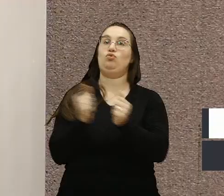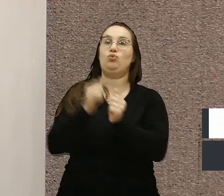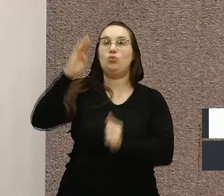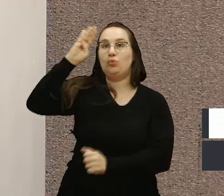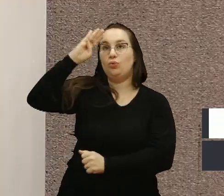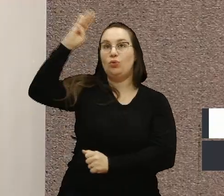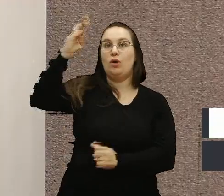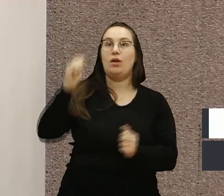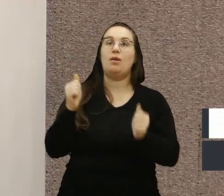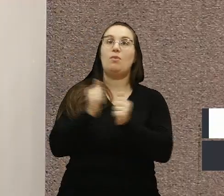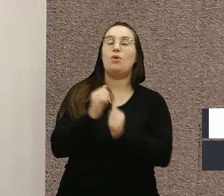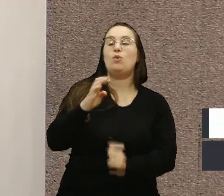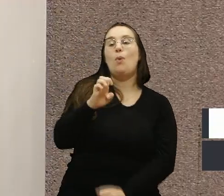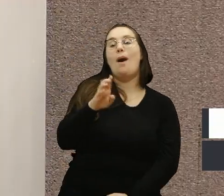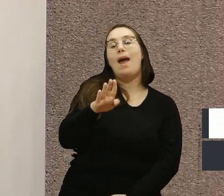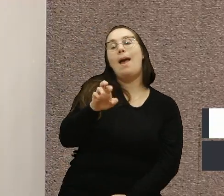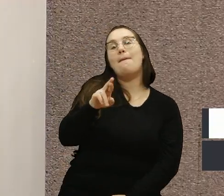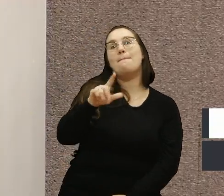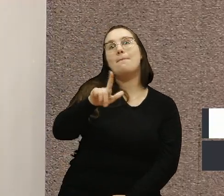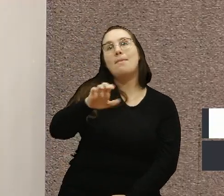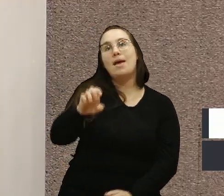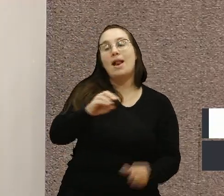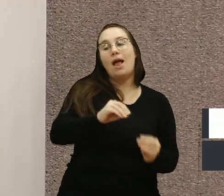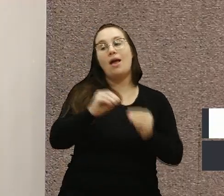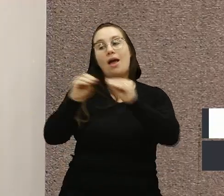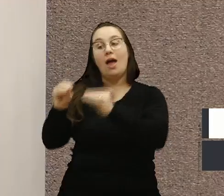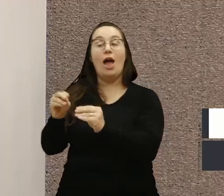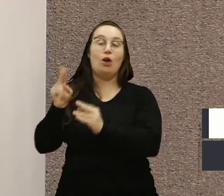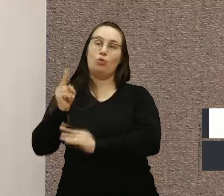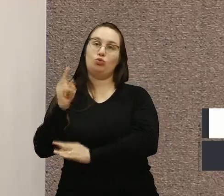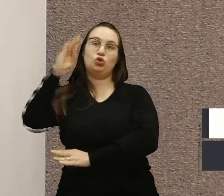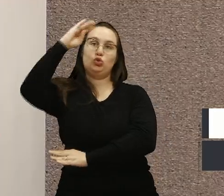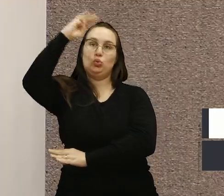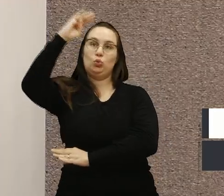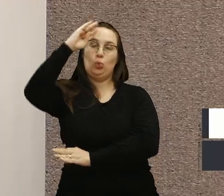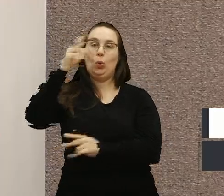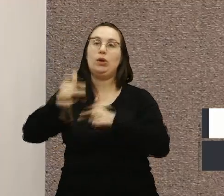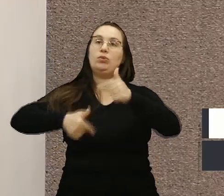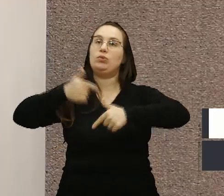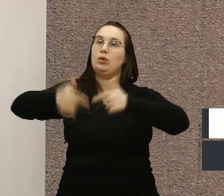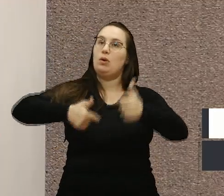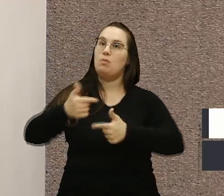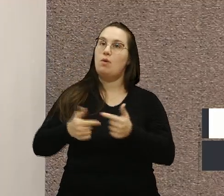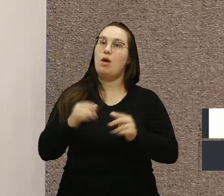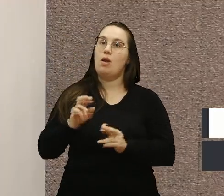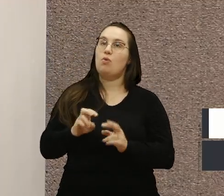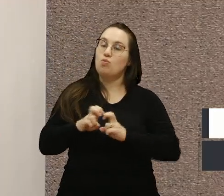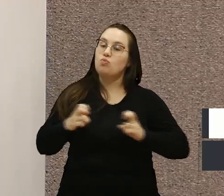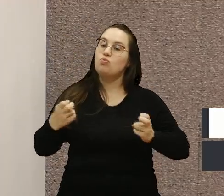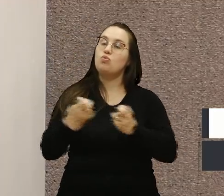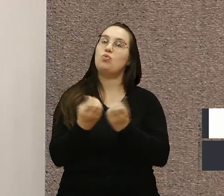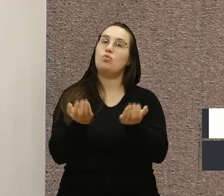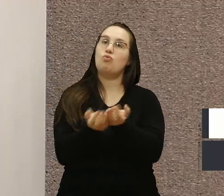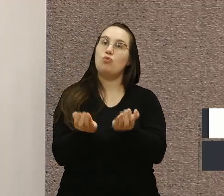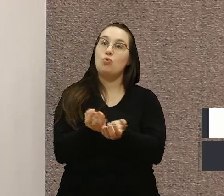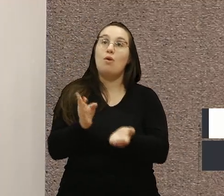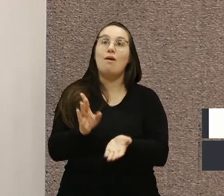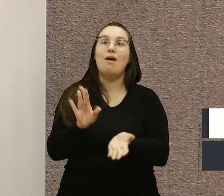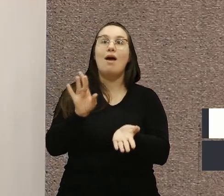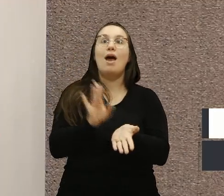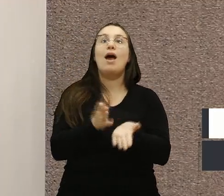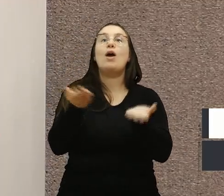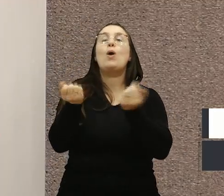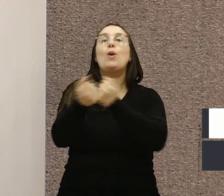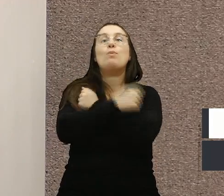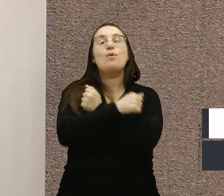Eberle, e depois ela migrou lá para esse espaço onde tem estado desde então atuando com esse ciclo de estudos. E registrar aqui meu fraterno